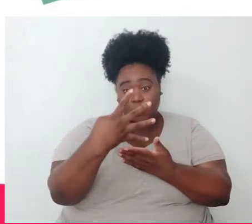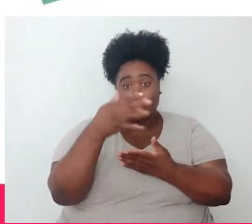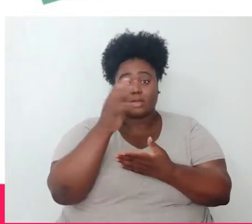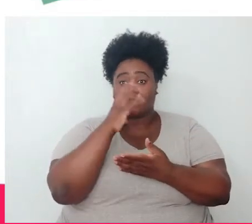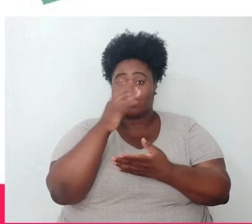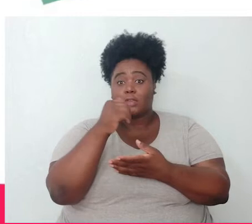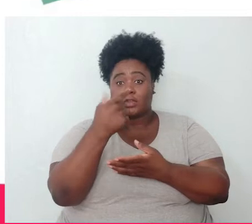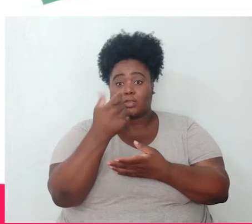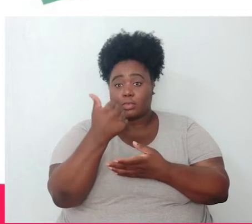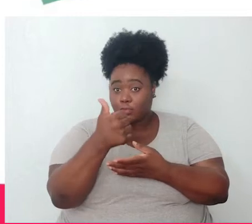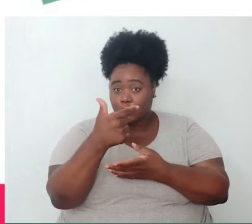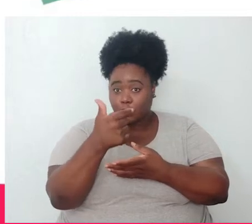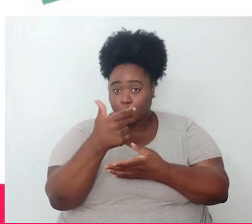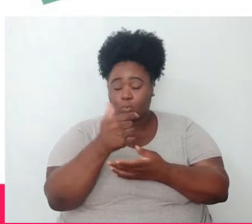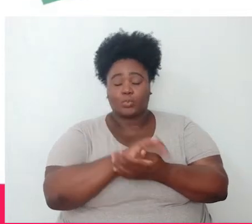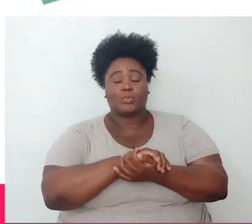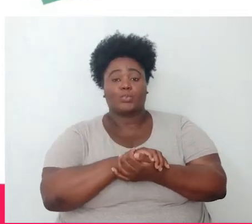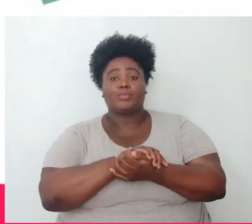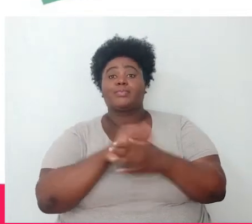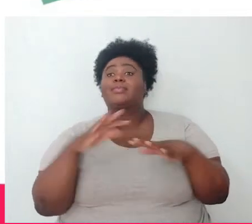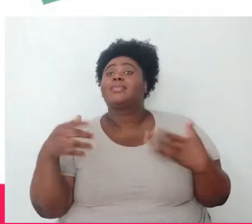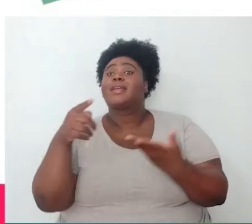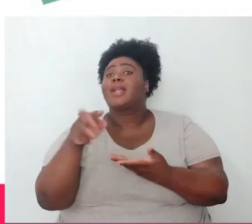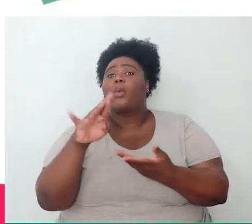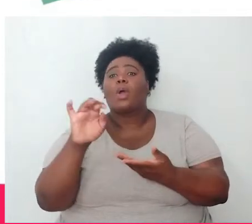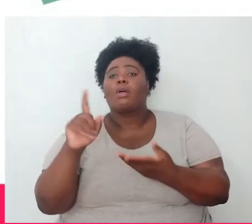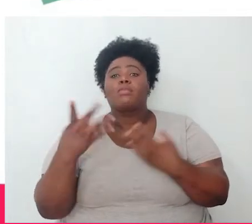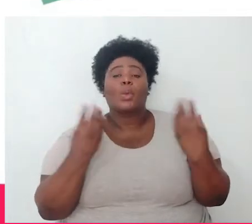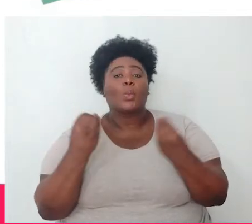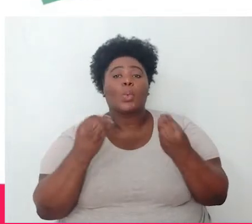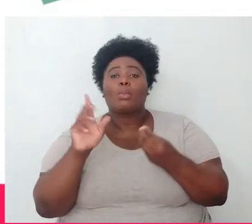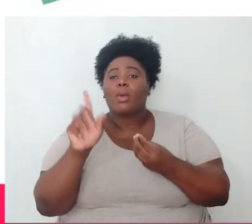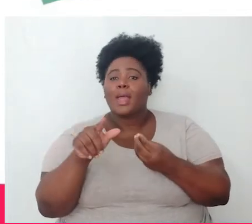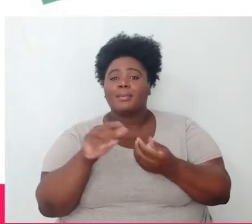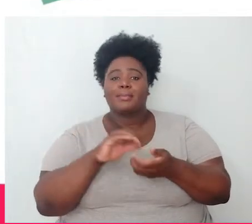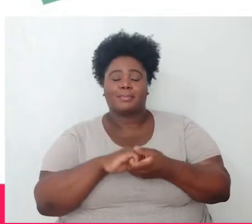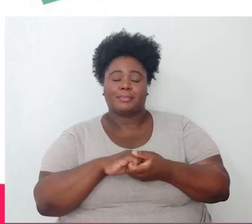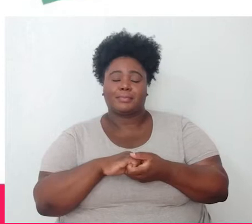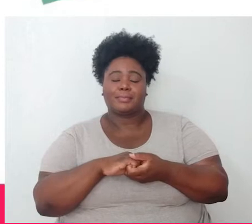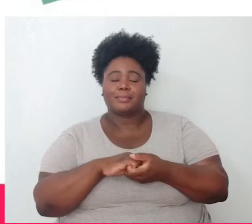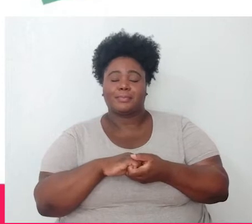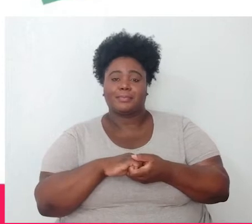de 2021. E aí, Rafael, como é que